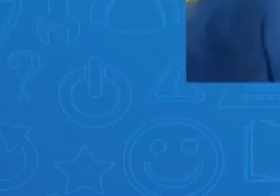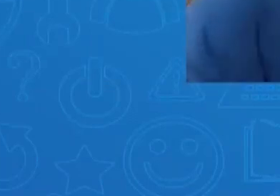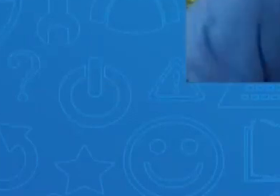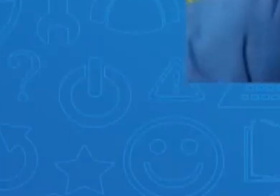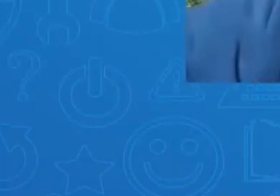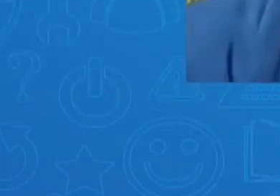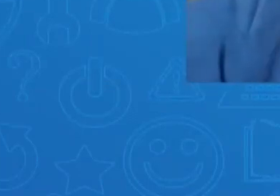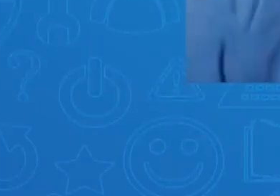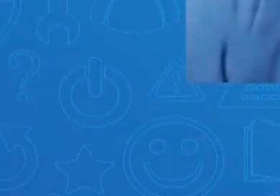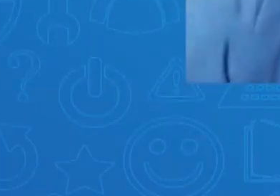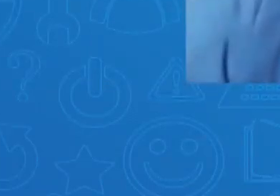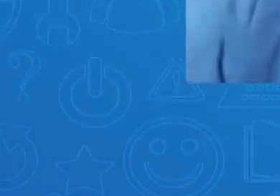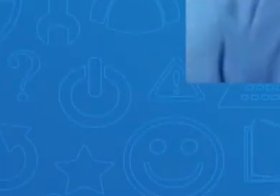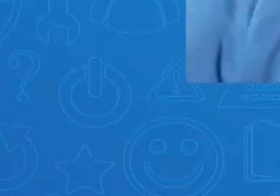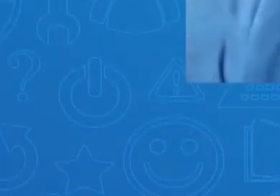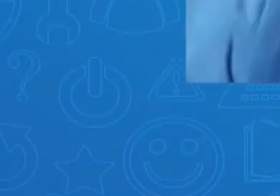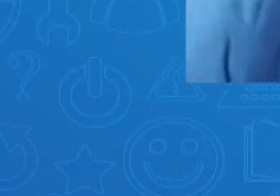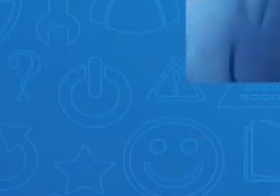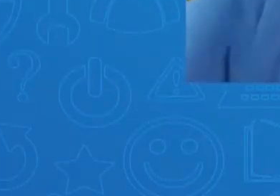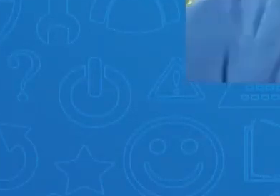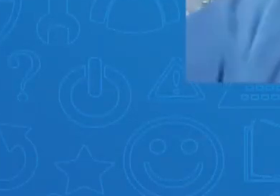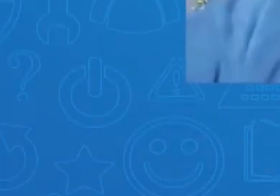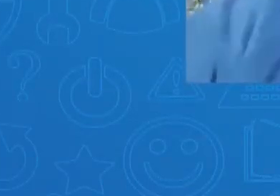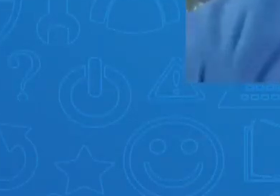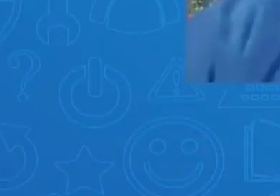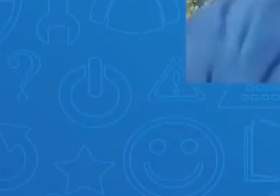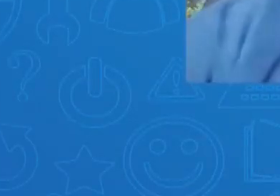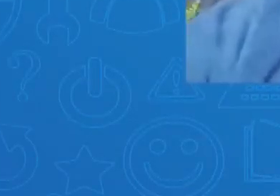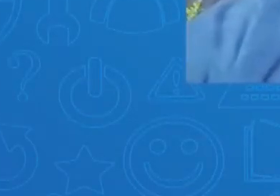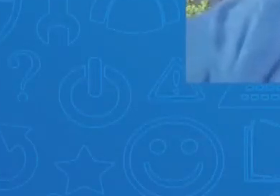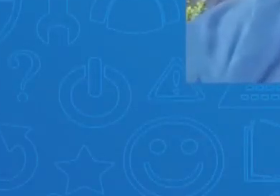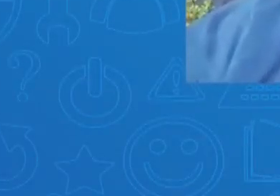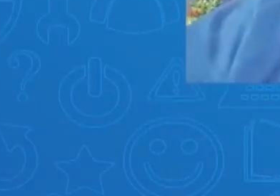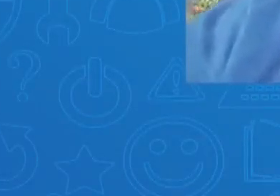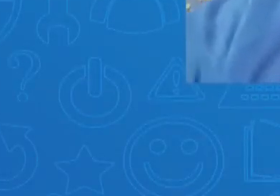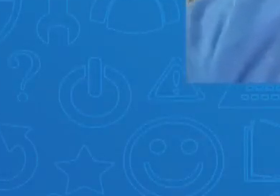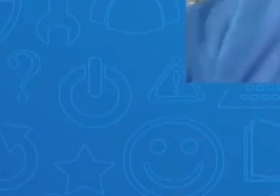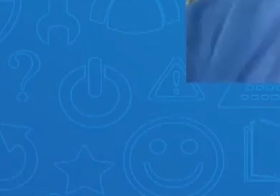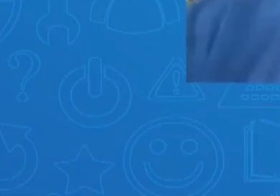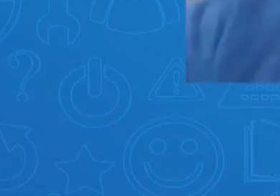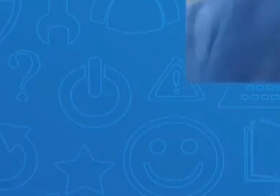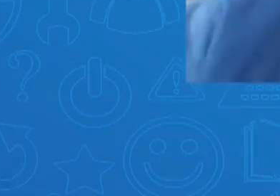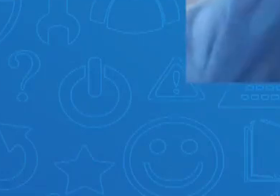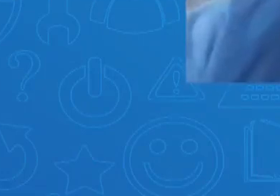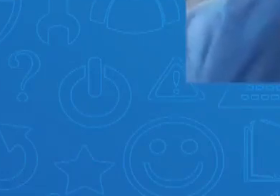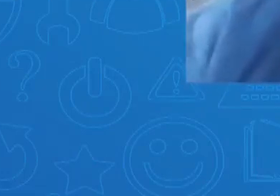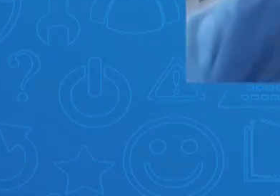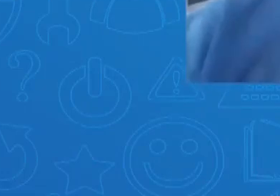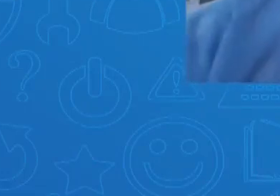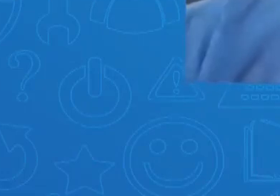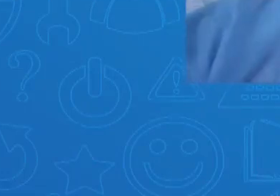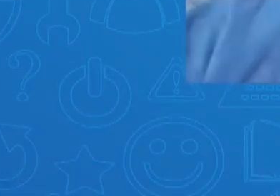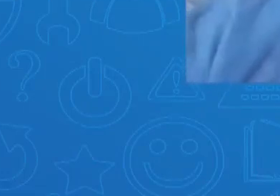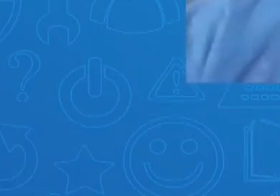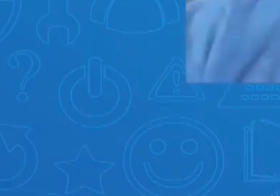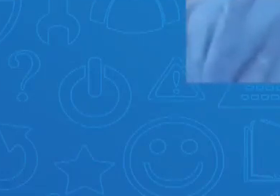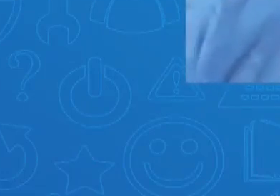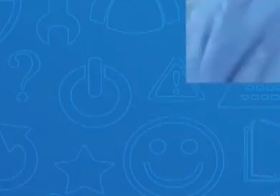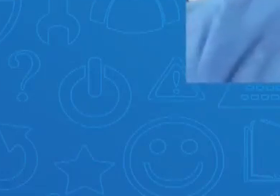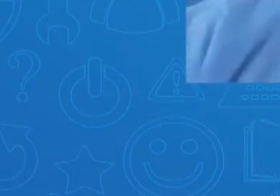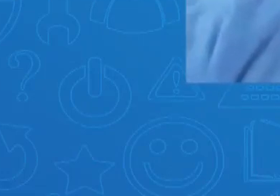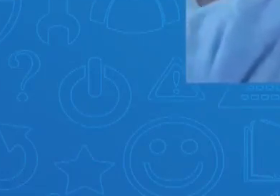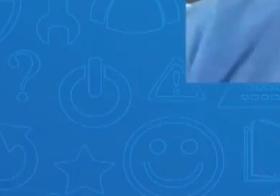Alô, sou Antônio Carlos, do bairro Cangalheiro. E queria que você voltasse, Cida. Você é hilária, você faz o povo